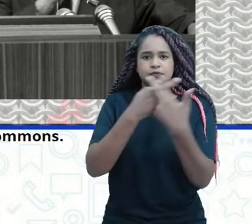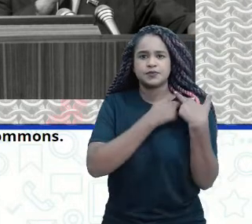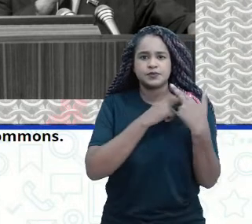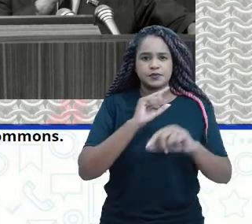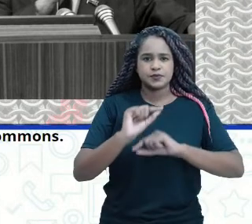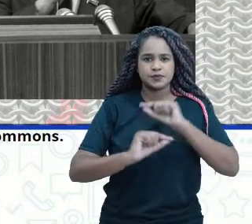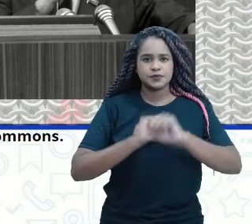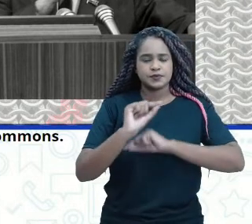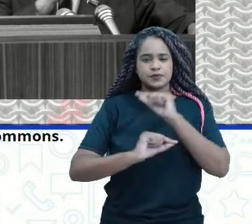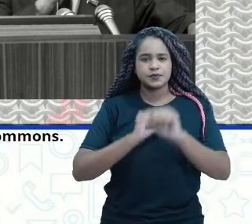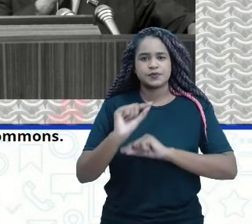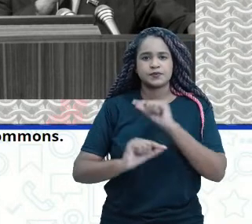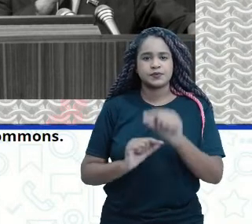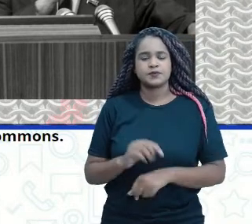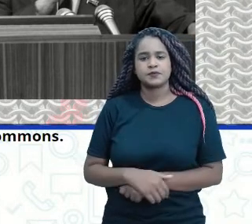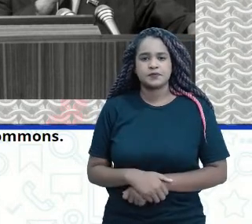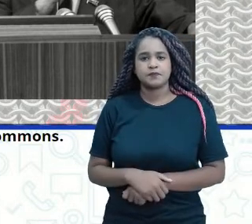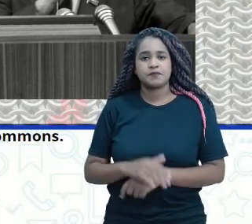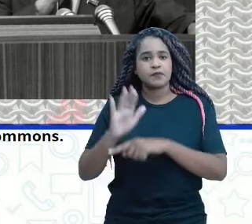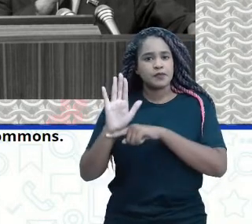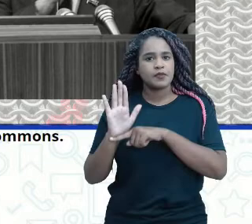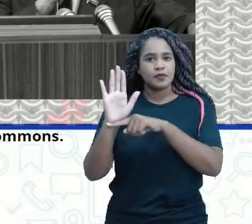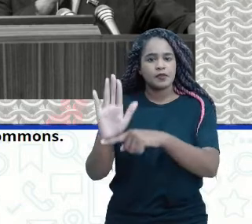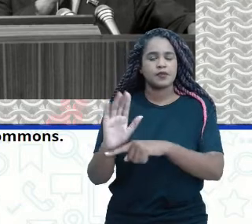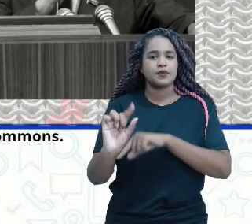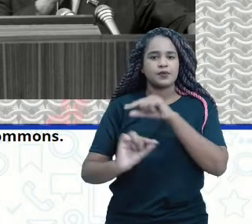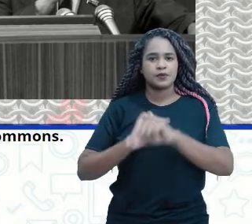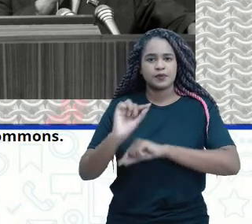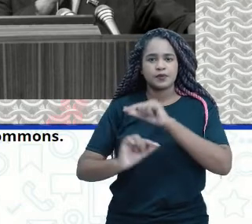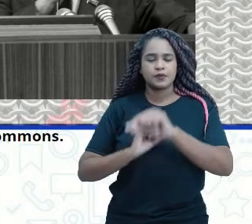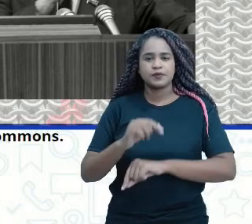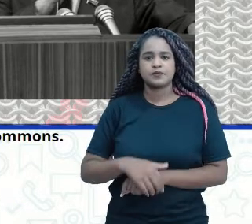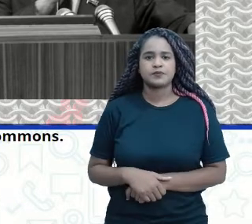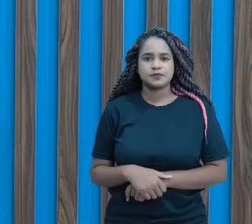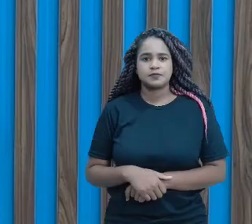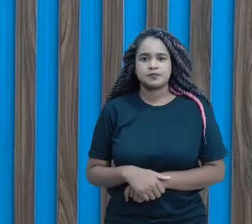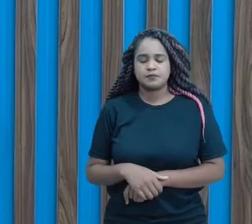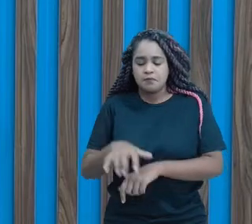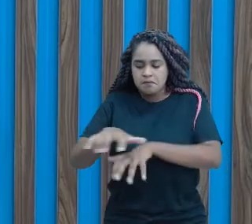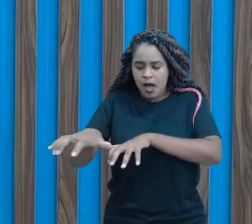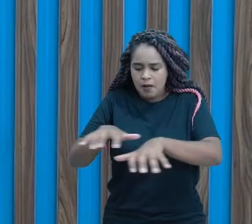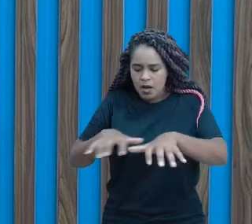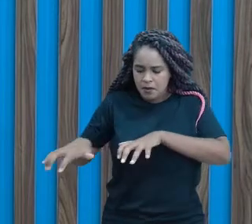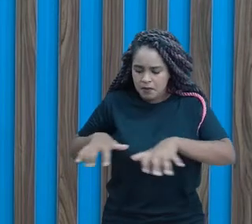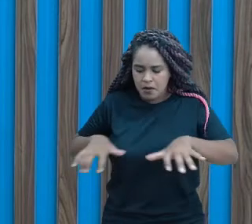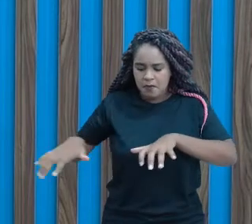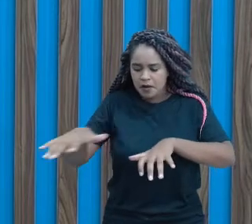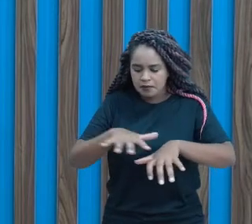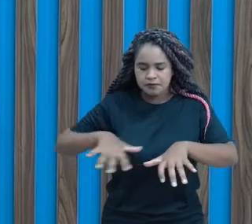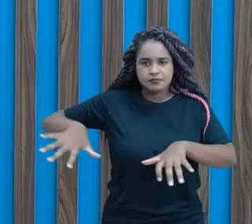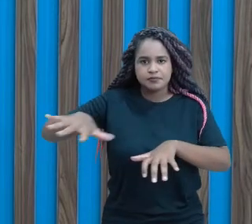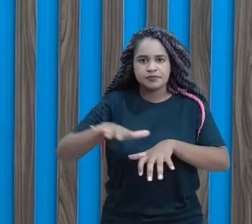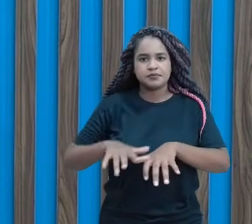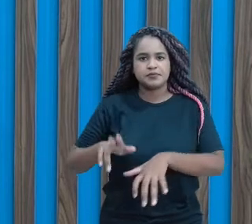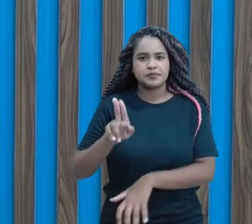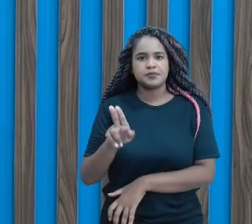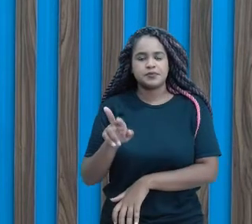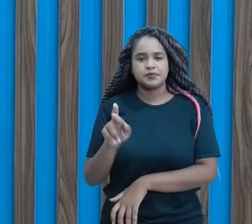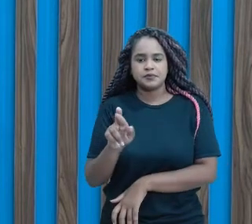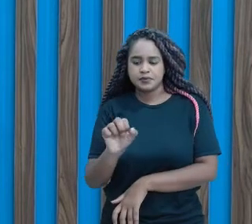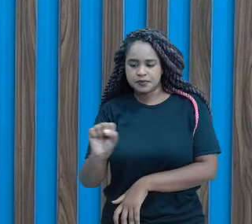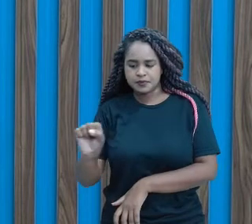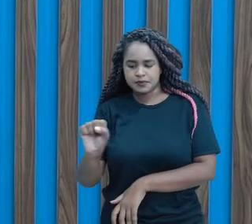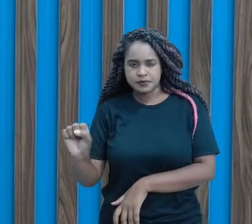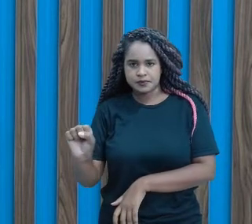assim, ou um daqueles que ajudou, né, nesse processo, né, de desfragmentação aí da